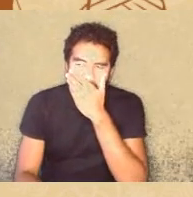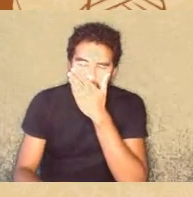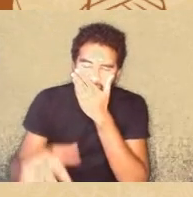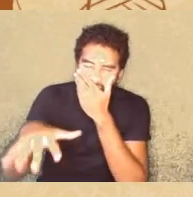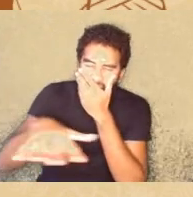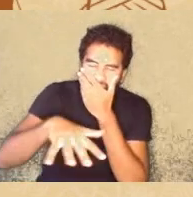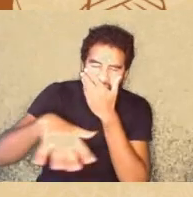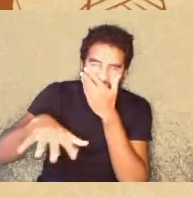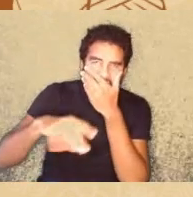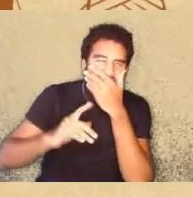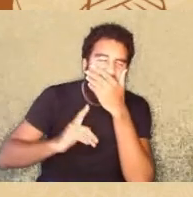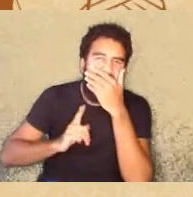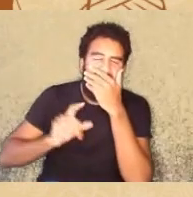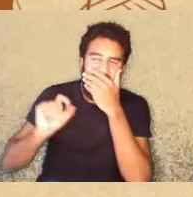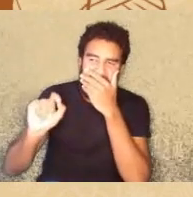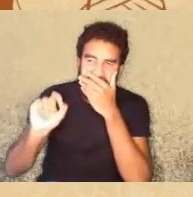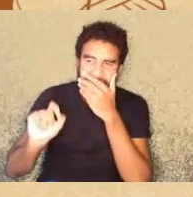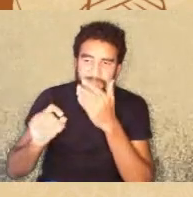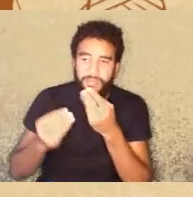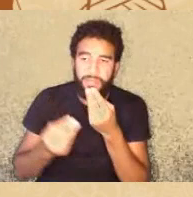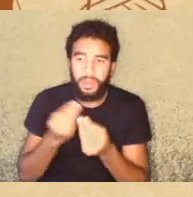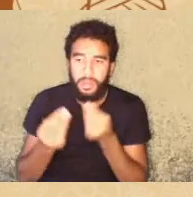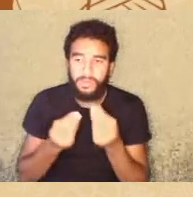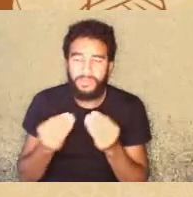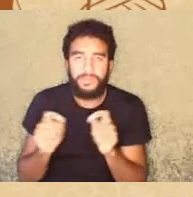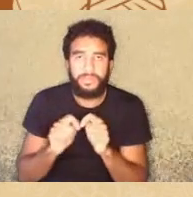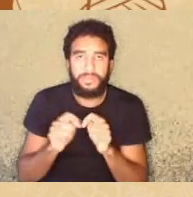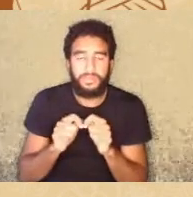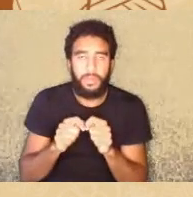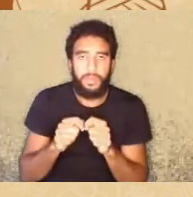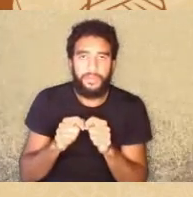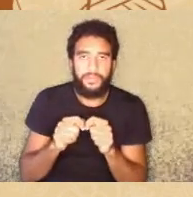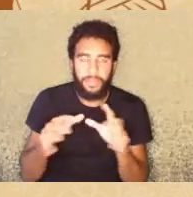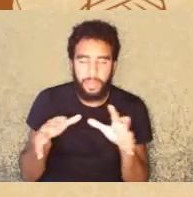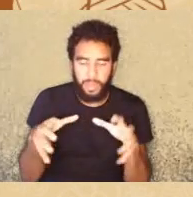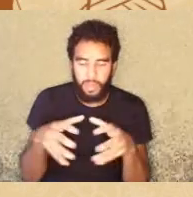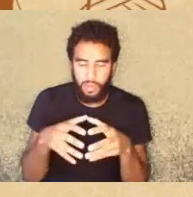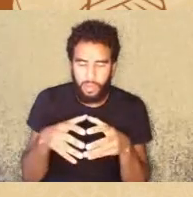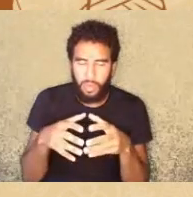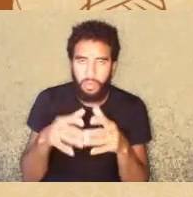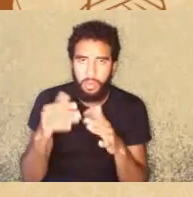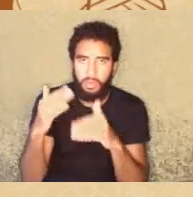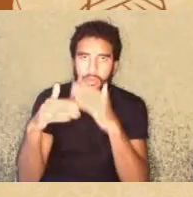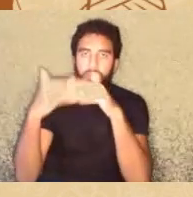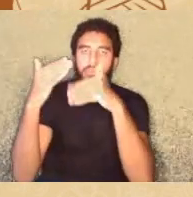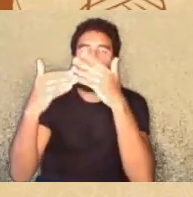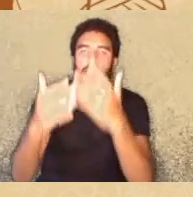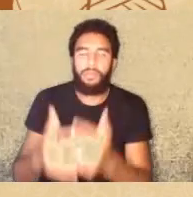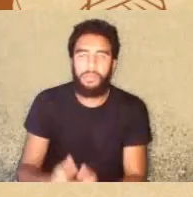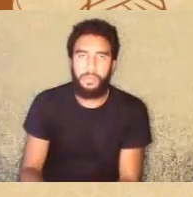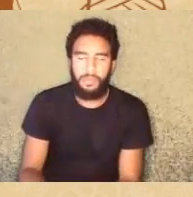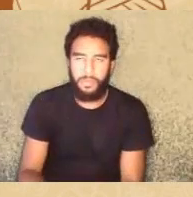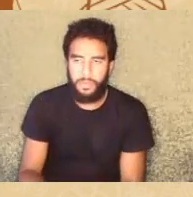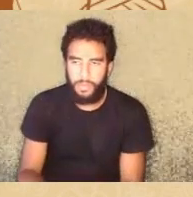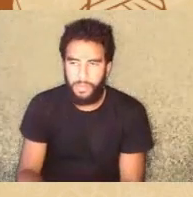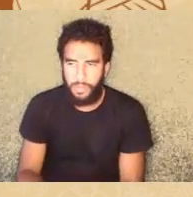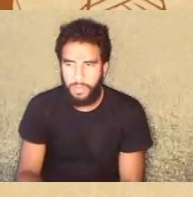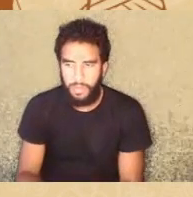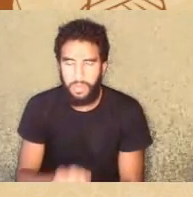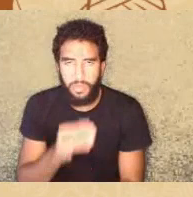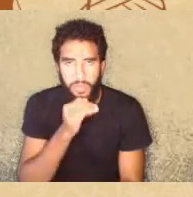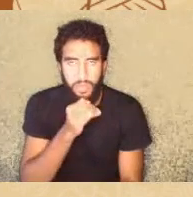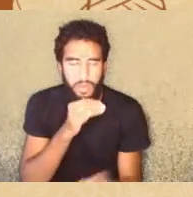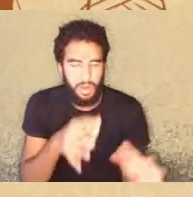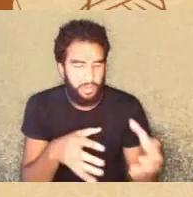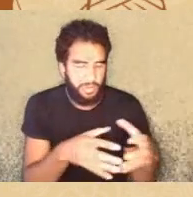de rede? Como é que faz para potencializar essa rede? Seja desde os serviços públicos, mas também, sei lá, os cabeleireiros,